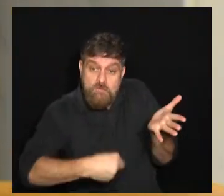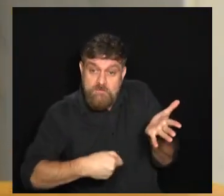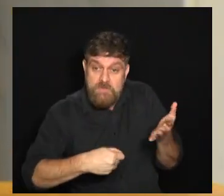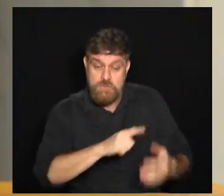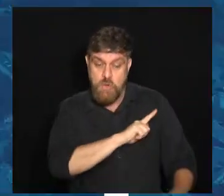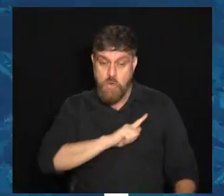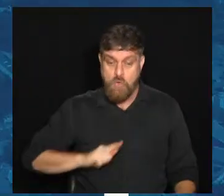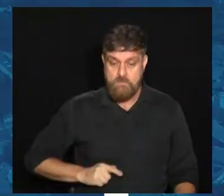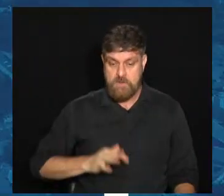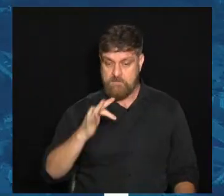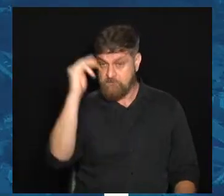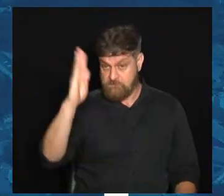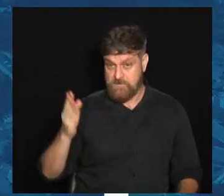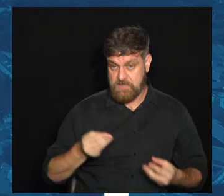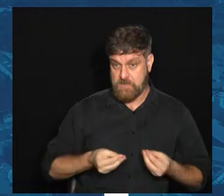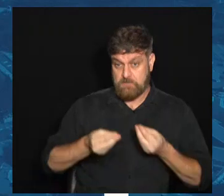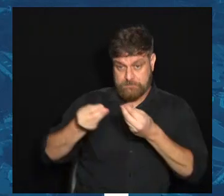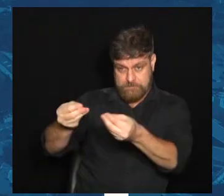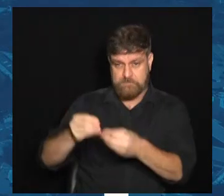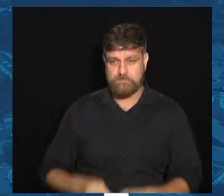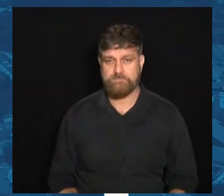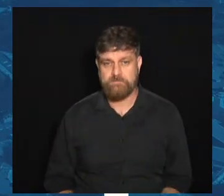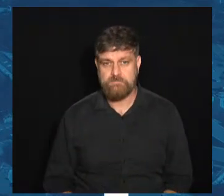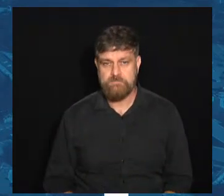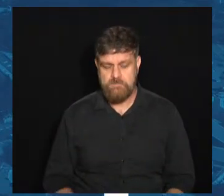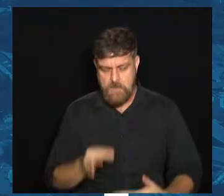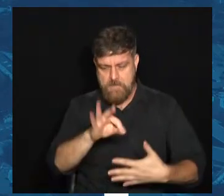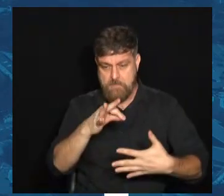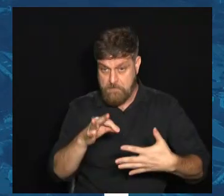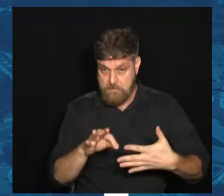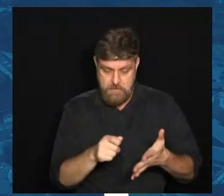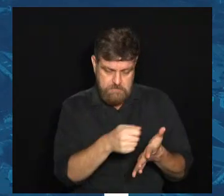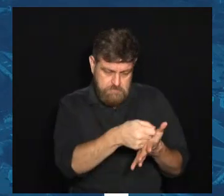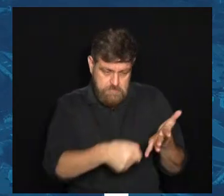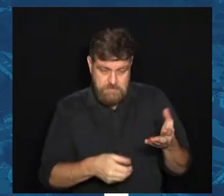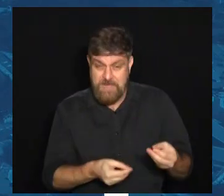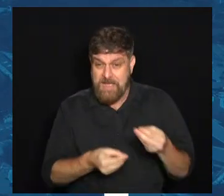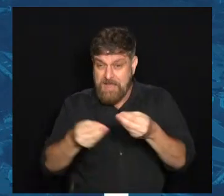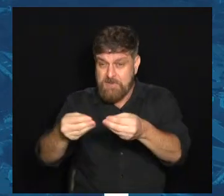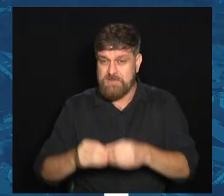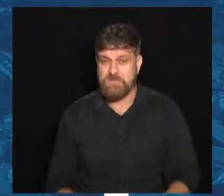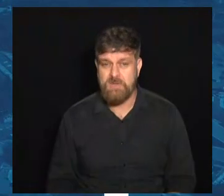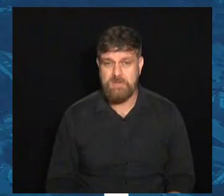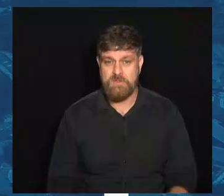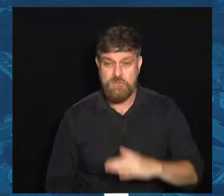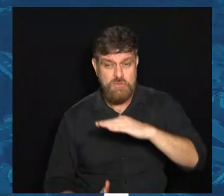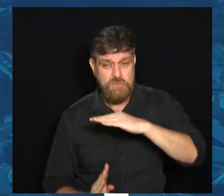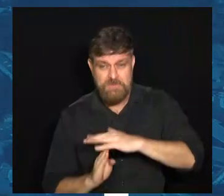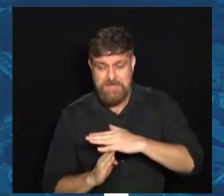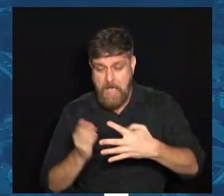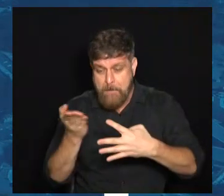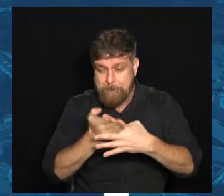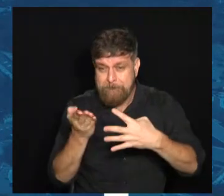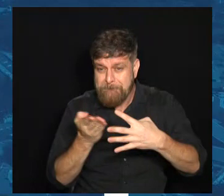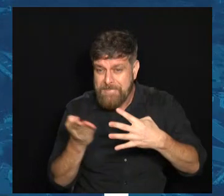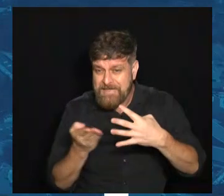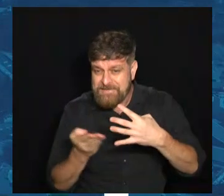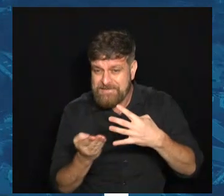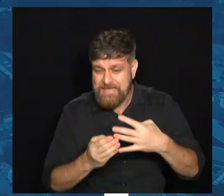governo federal. As nossas sugestões foram suspender por 90 dias o vencimento de parcelas de